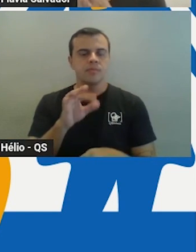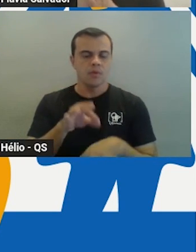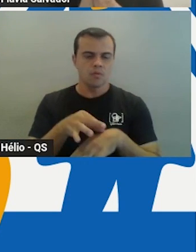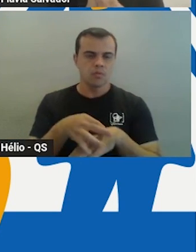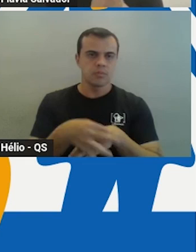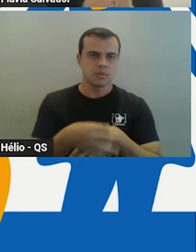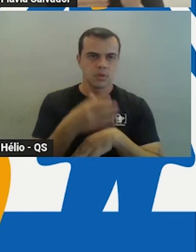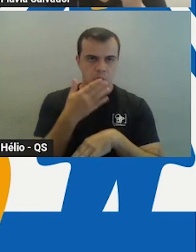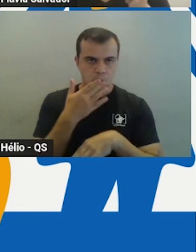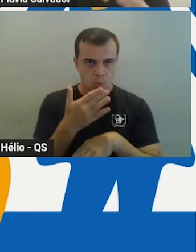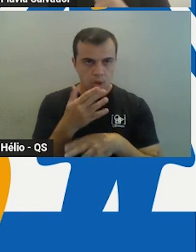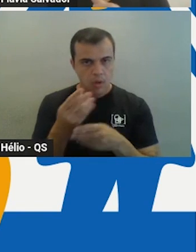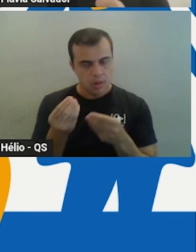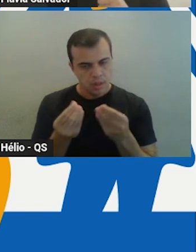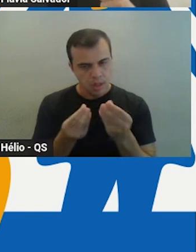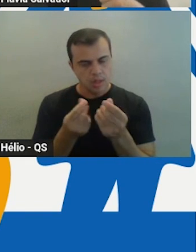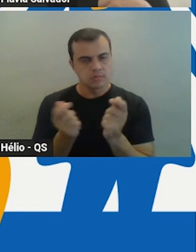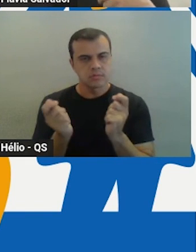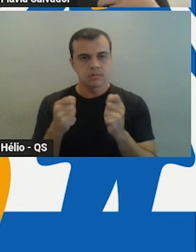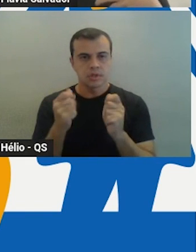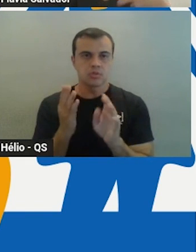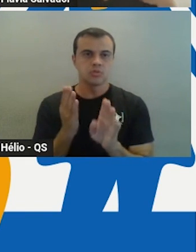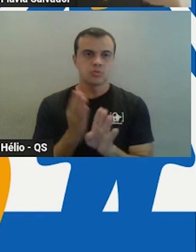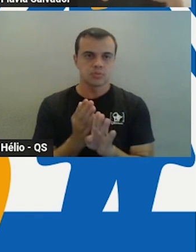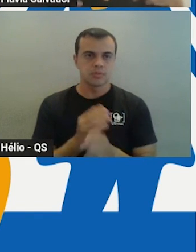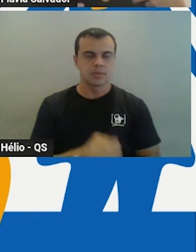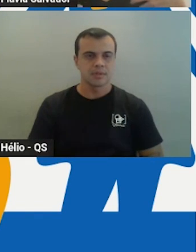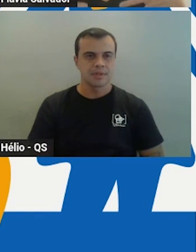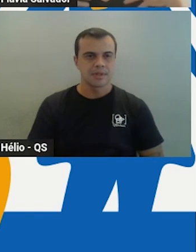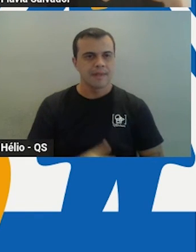Enfim, para no tato você descobrir.